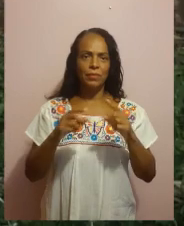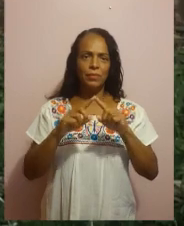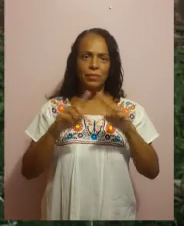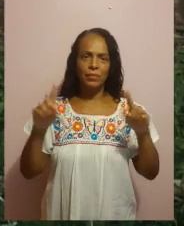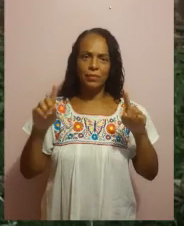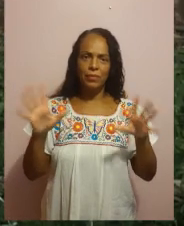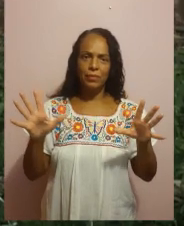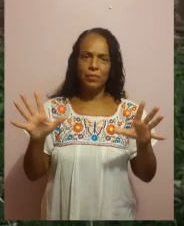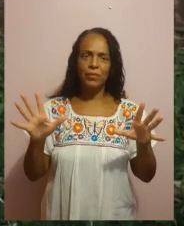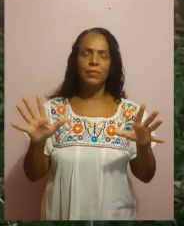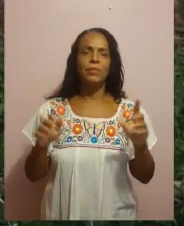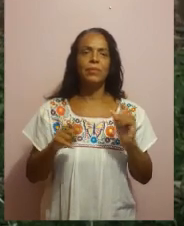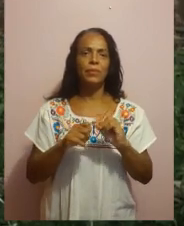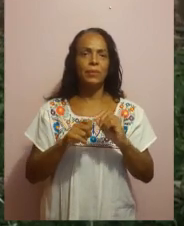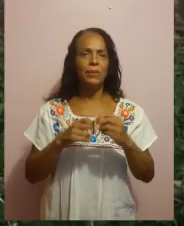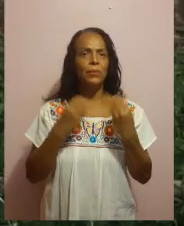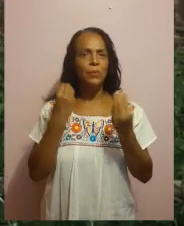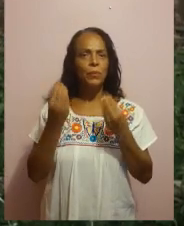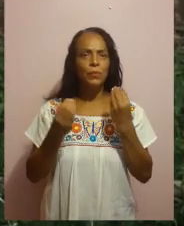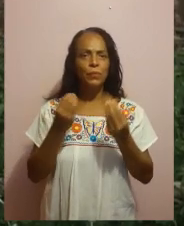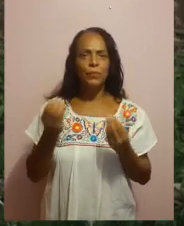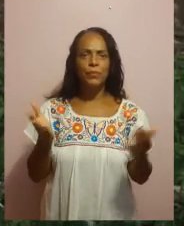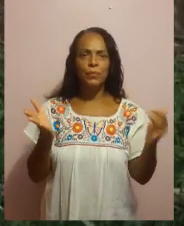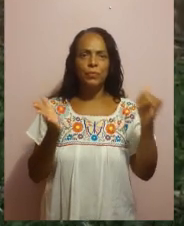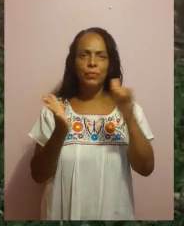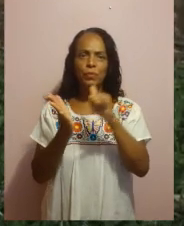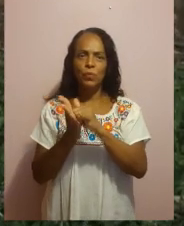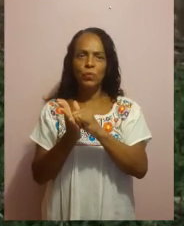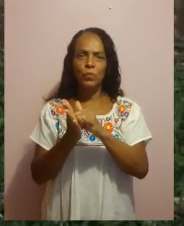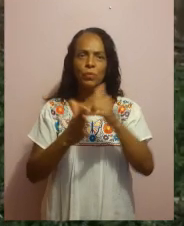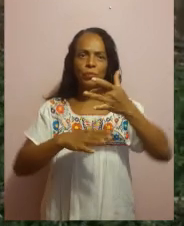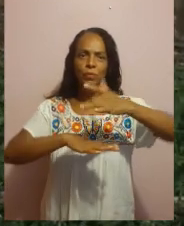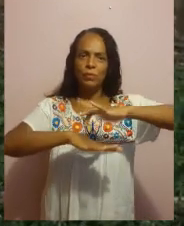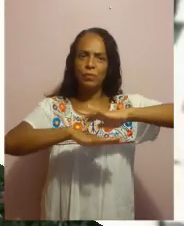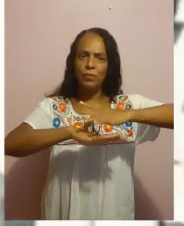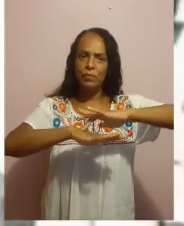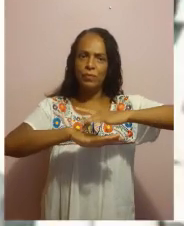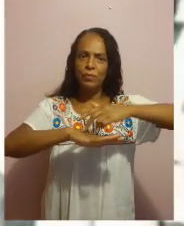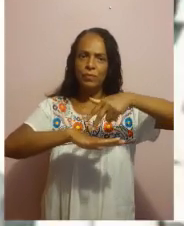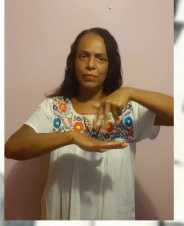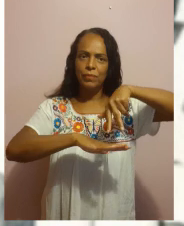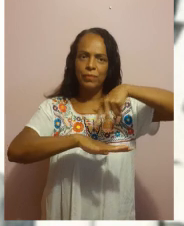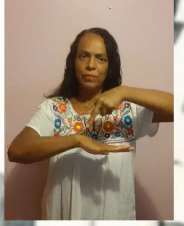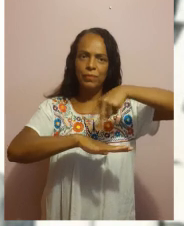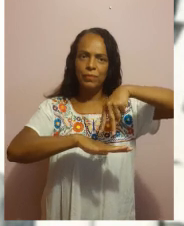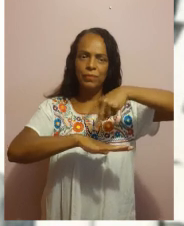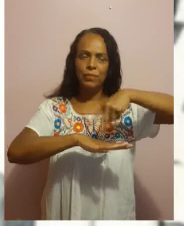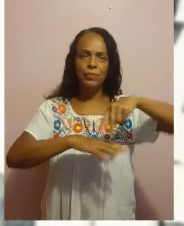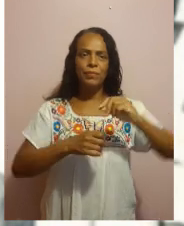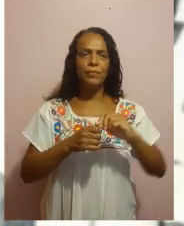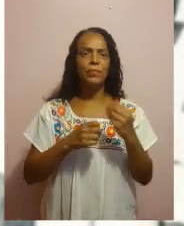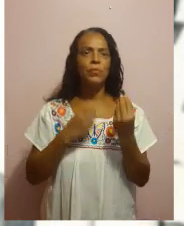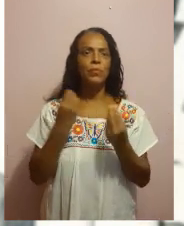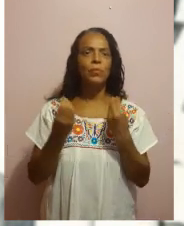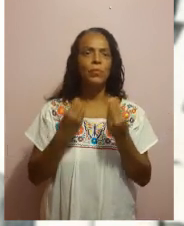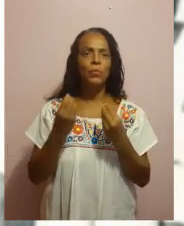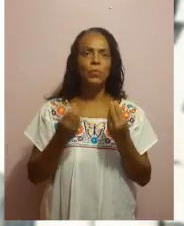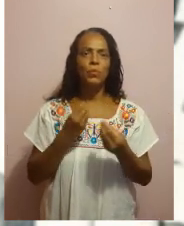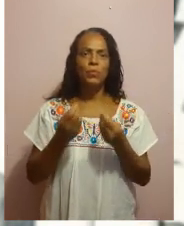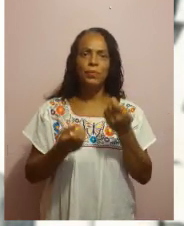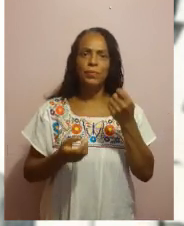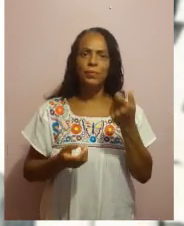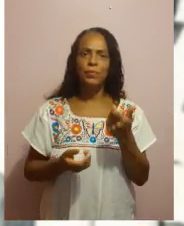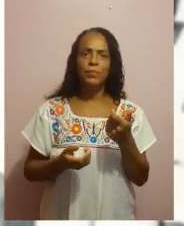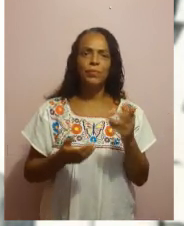um pouco como foi que chegou o baiado, depois um pouco de todo